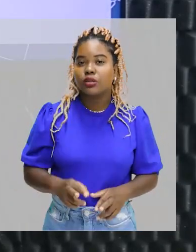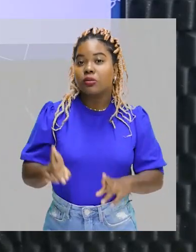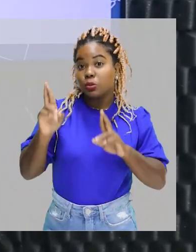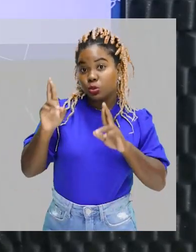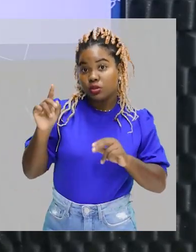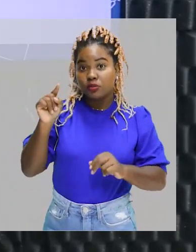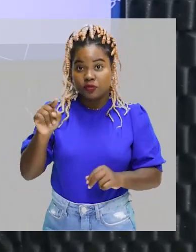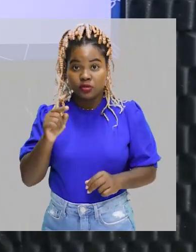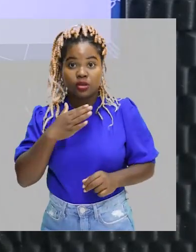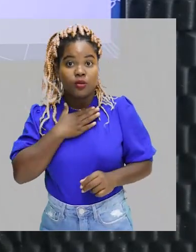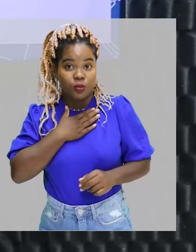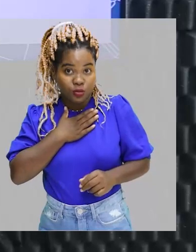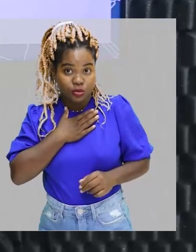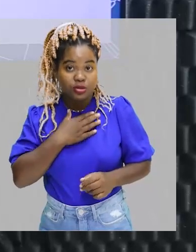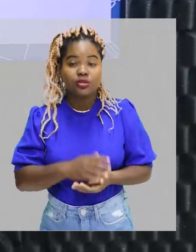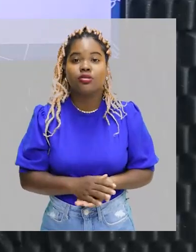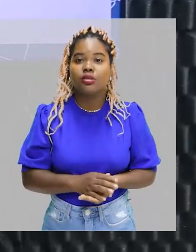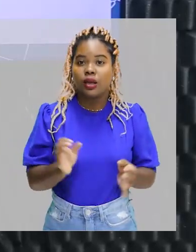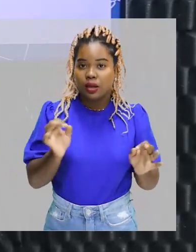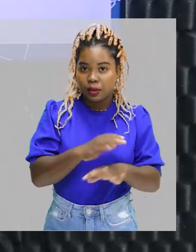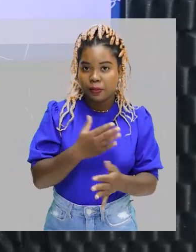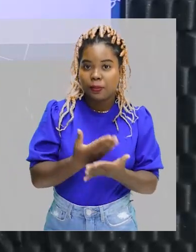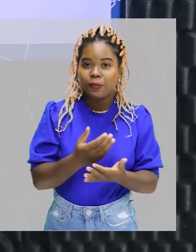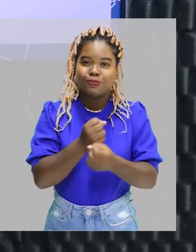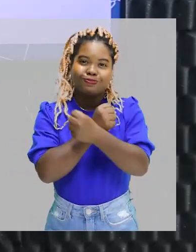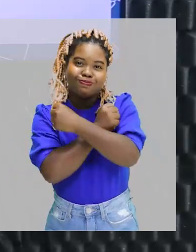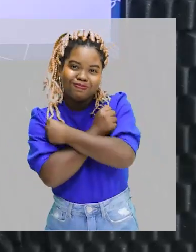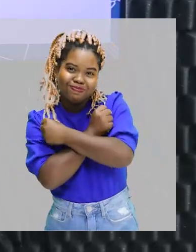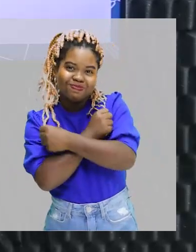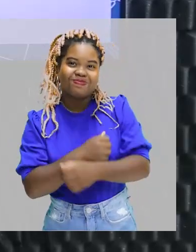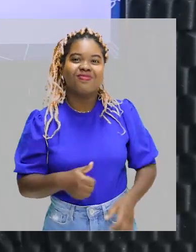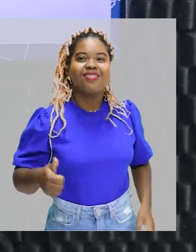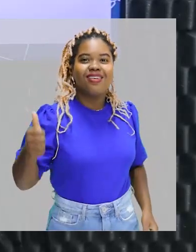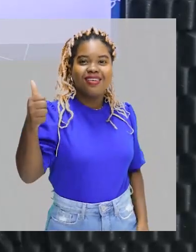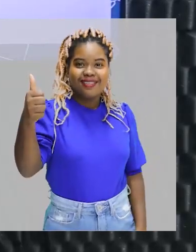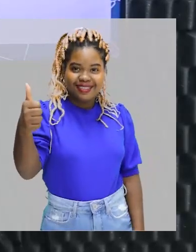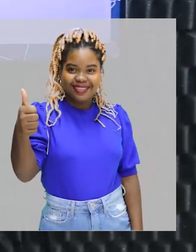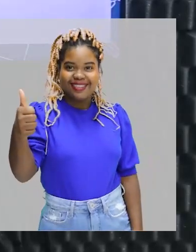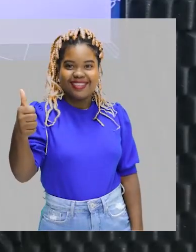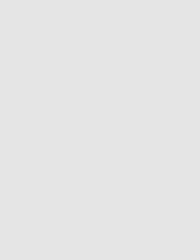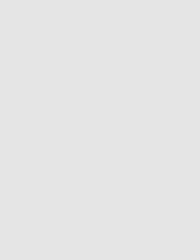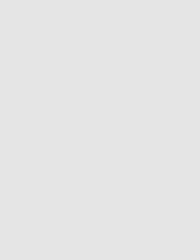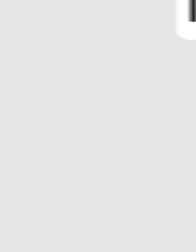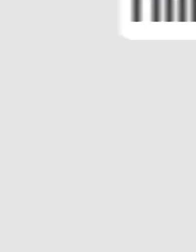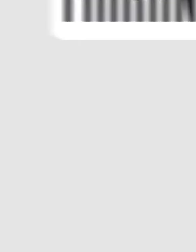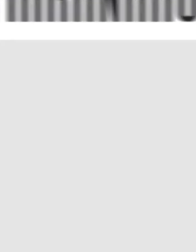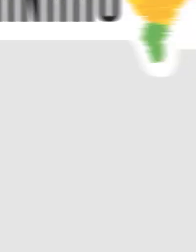tenham gostado da nossa aula. Vou ficando por aqui. Forte abraço. Valeu!